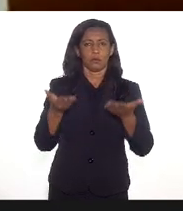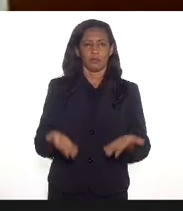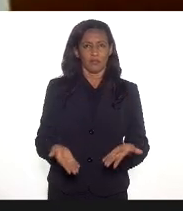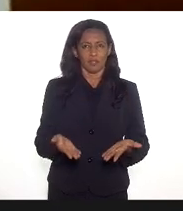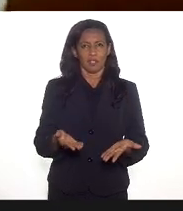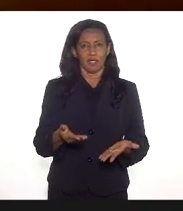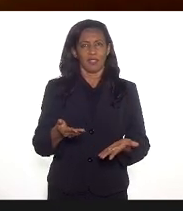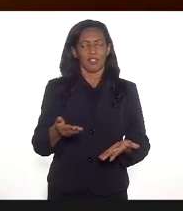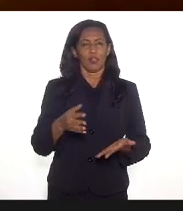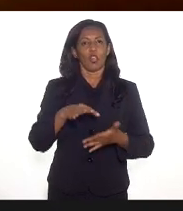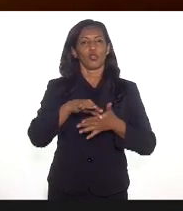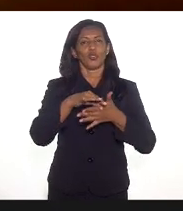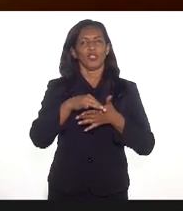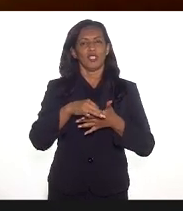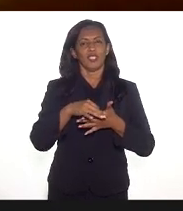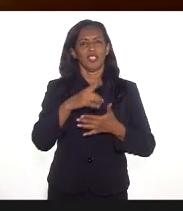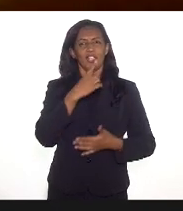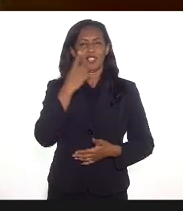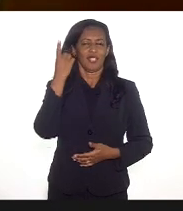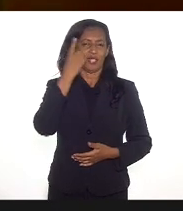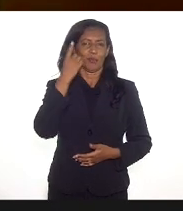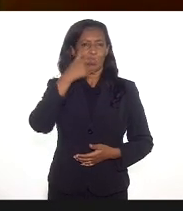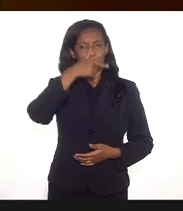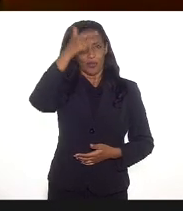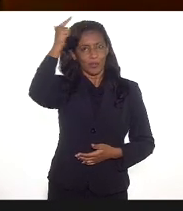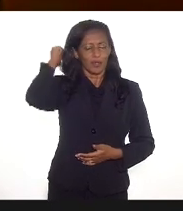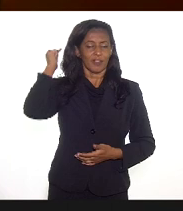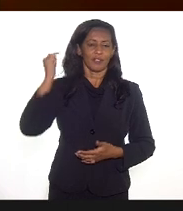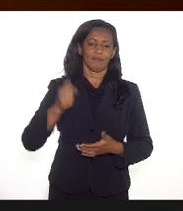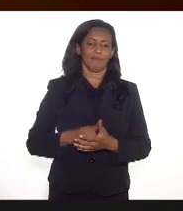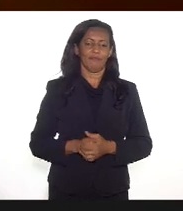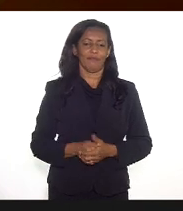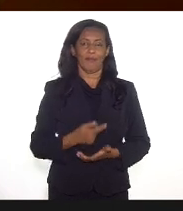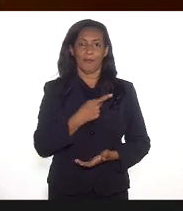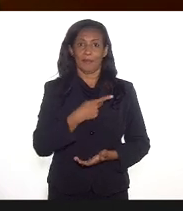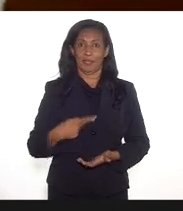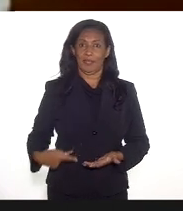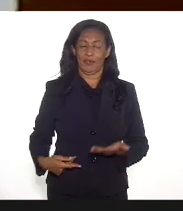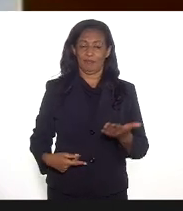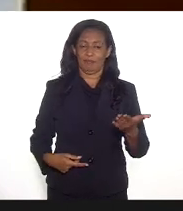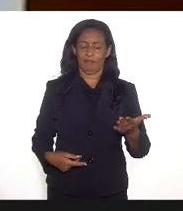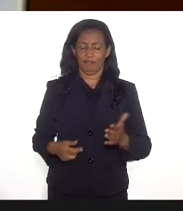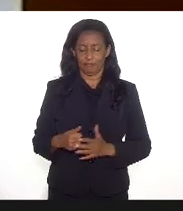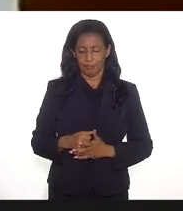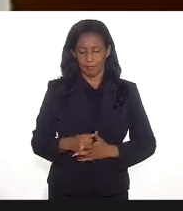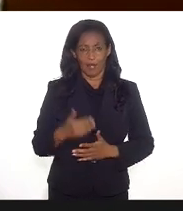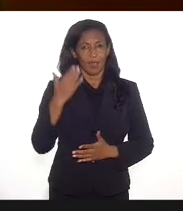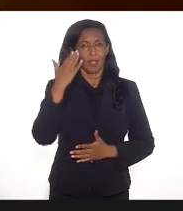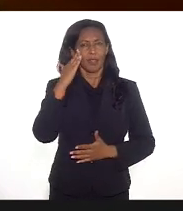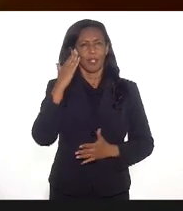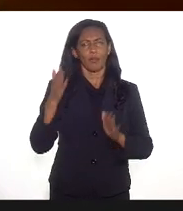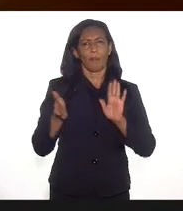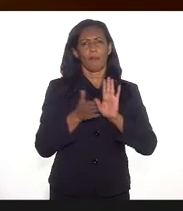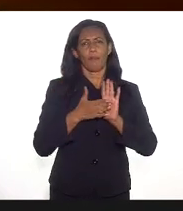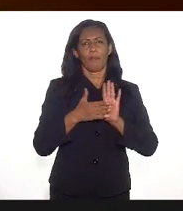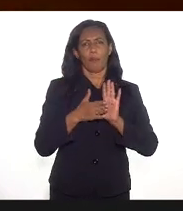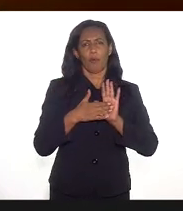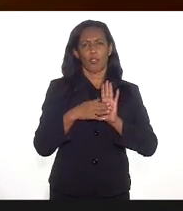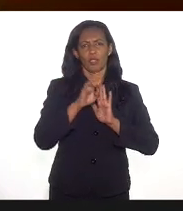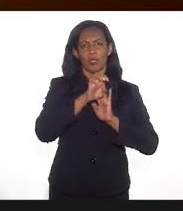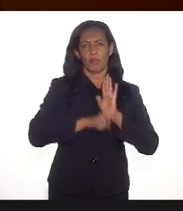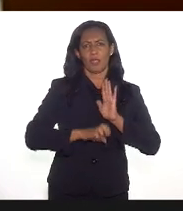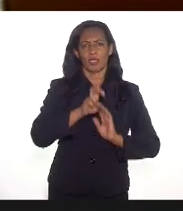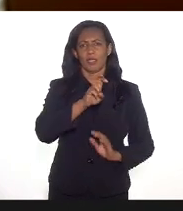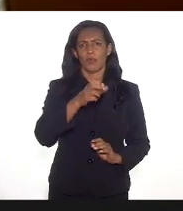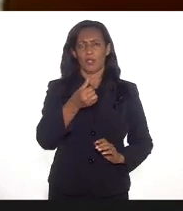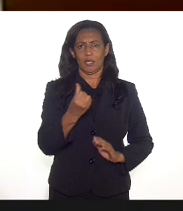Luiz Paulo, nosso querido deputado. Eu entendo que essa proposta da emenda constitucional 56/2001,